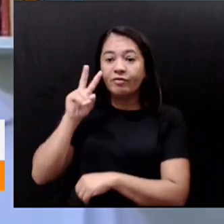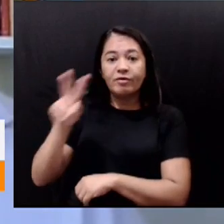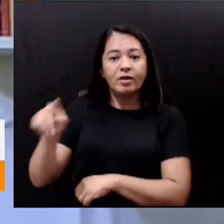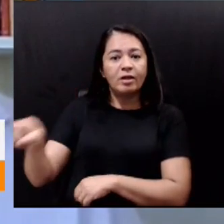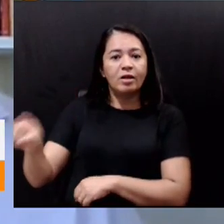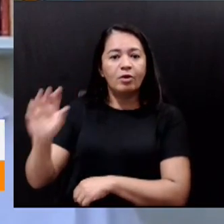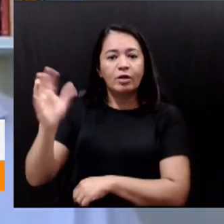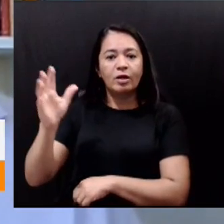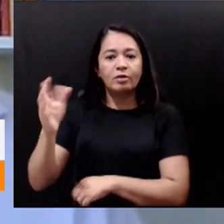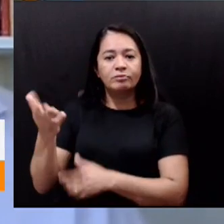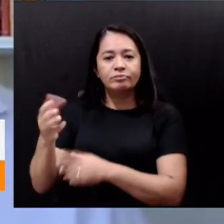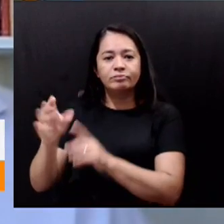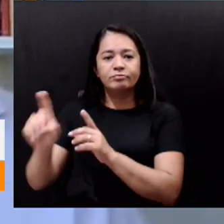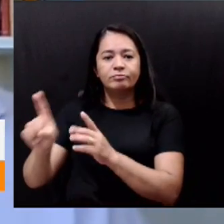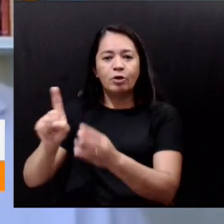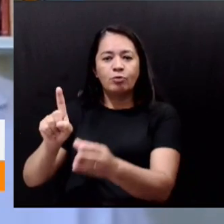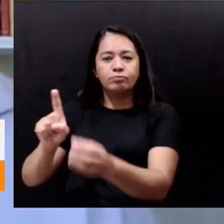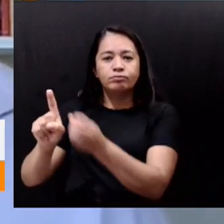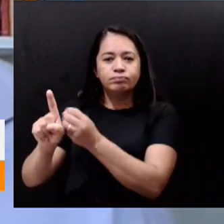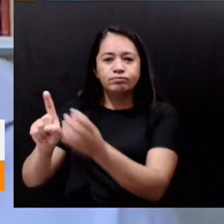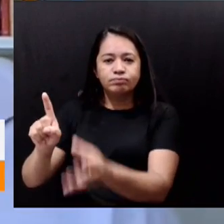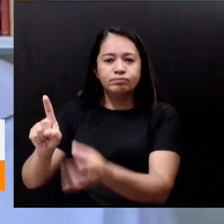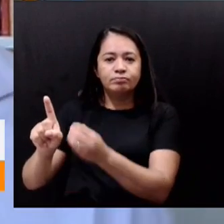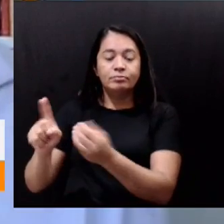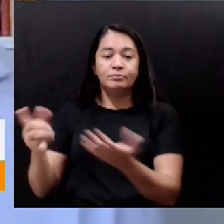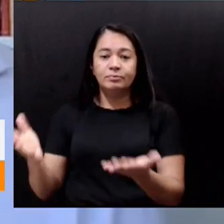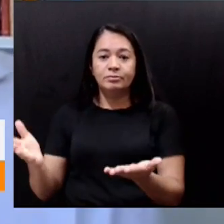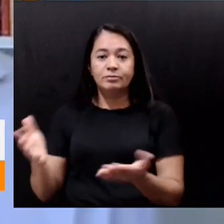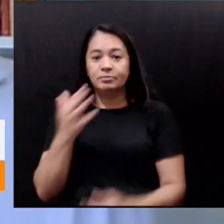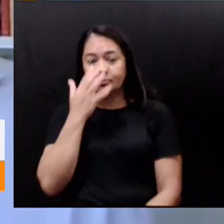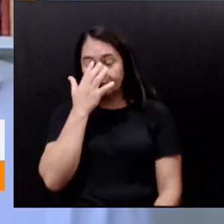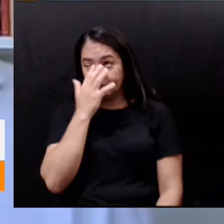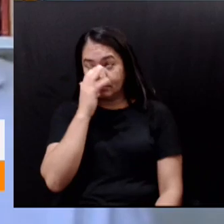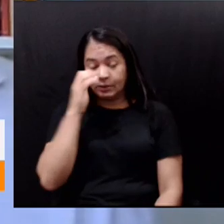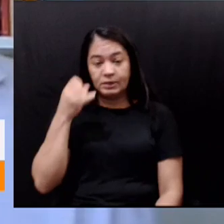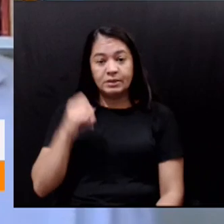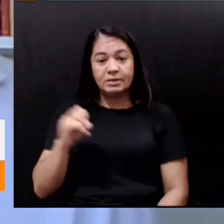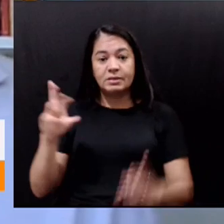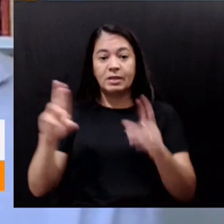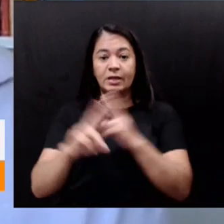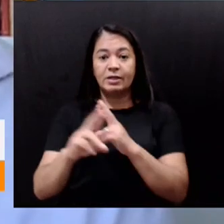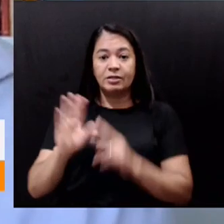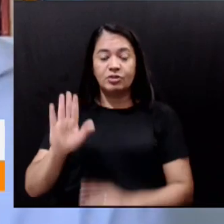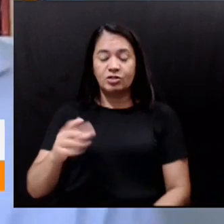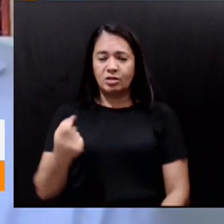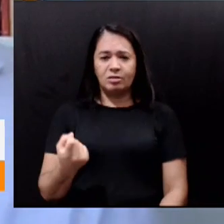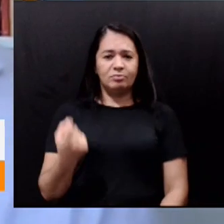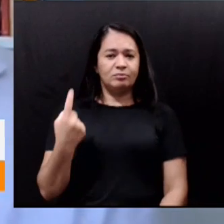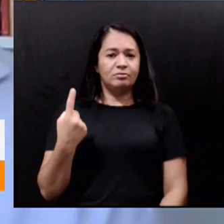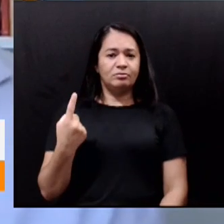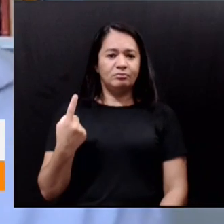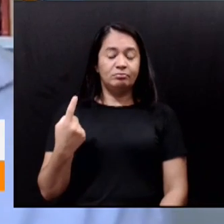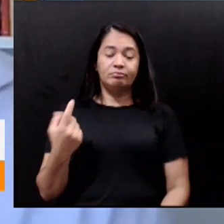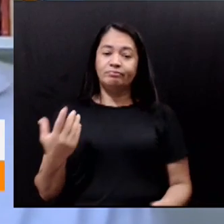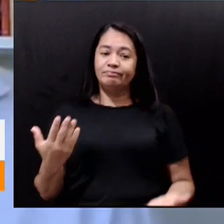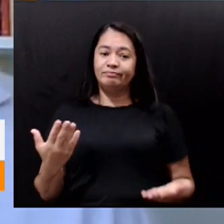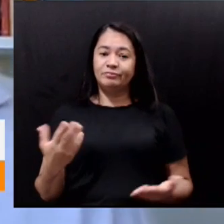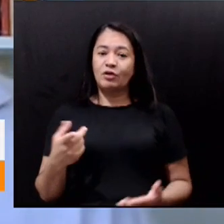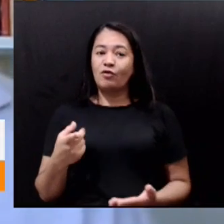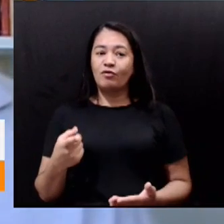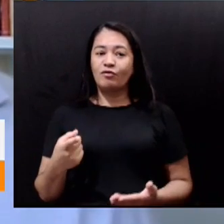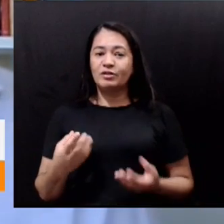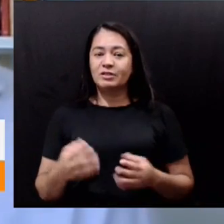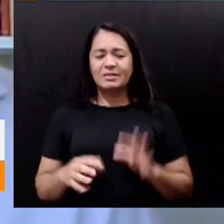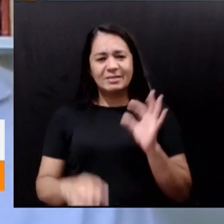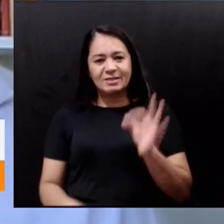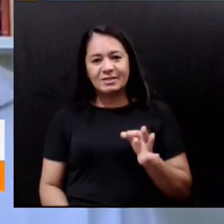situação. Então, quer dizer, se essa relação já é estranhada, Então, você com certeza vai recorrer à